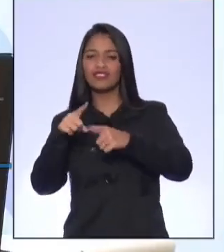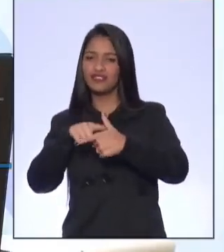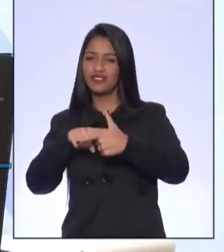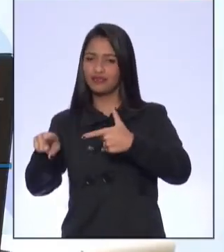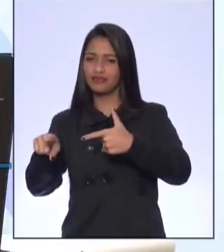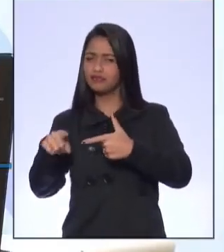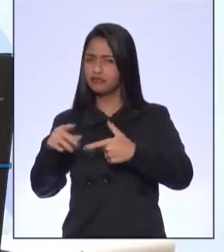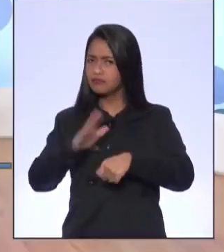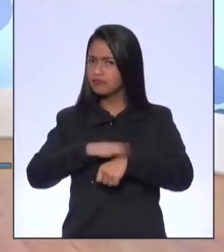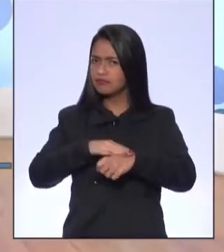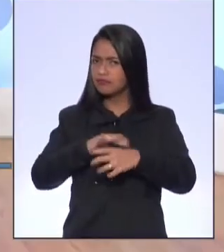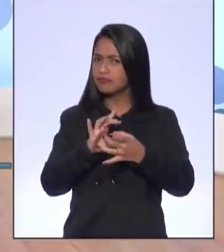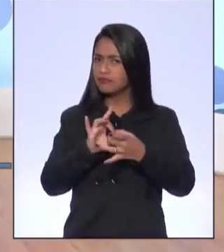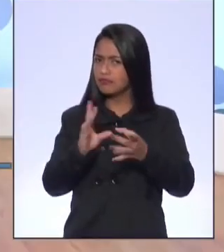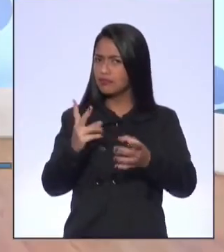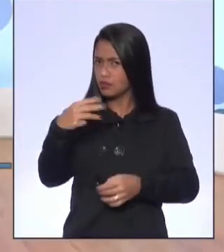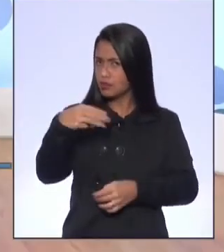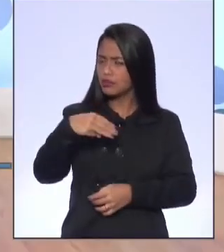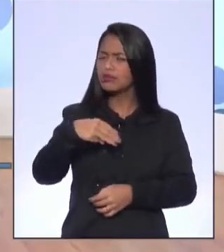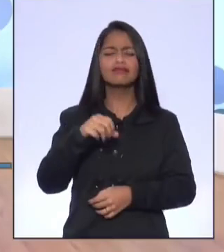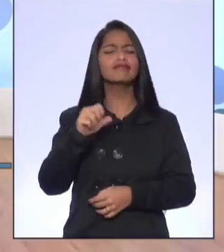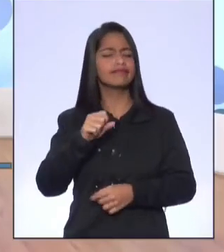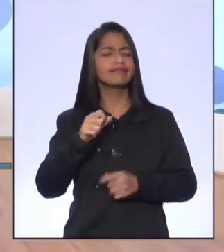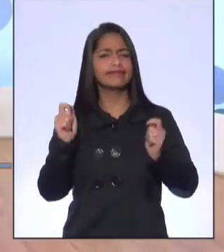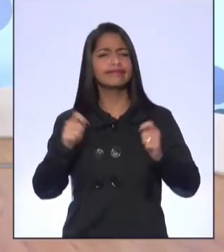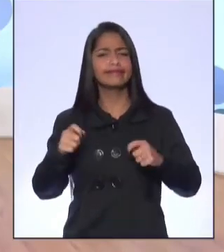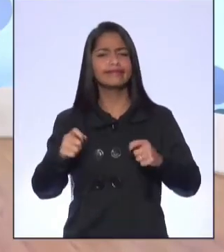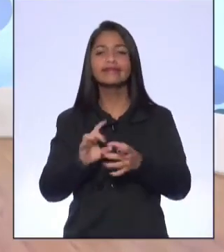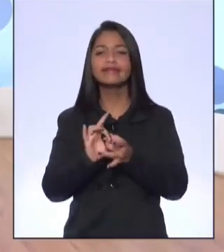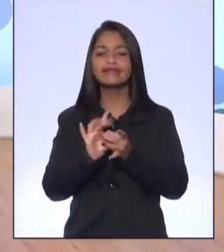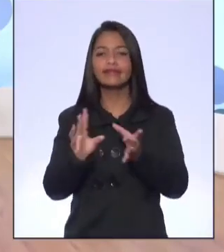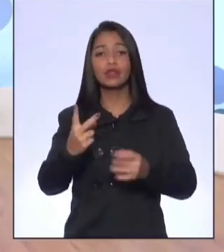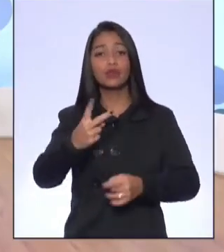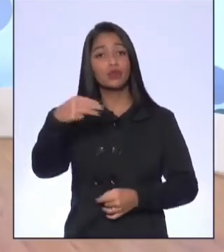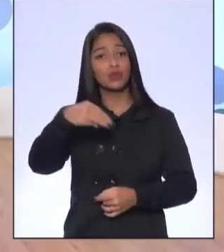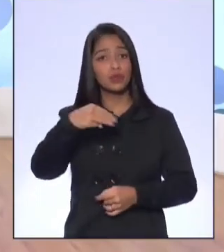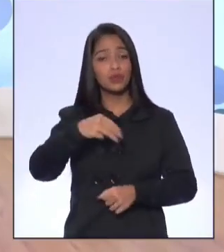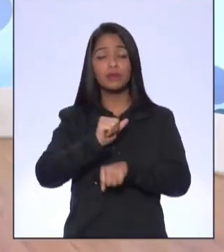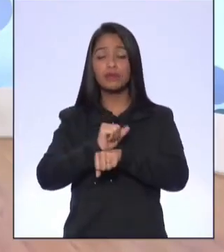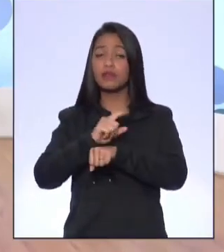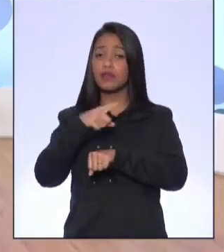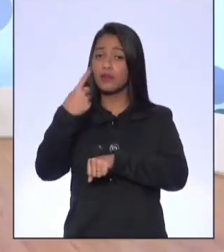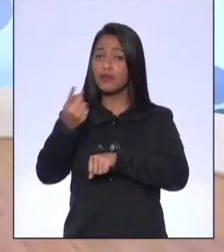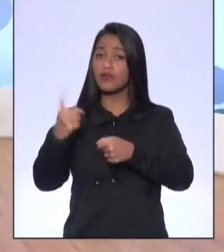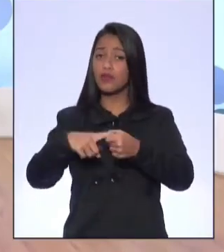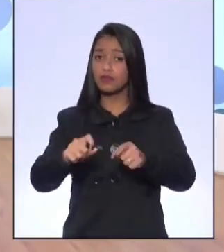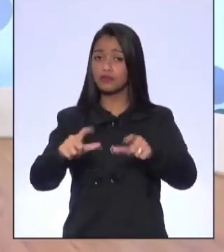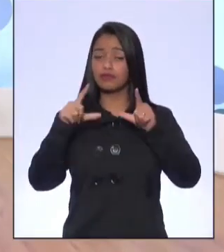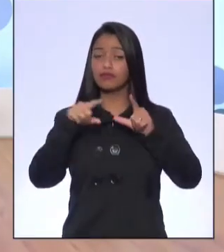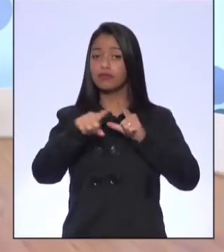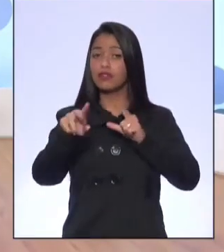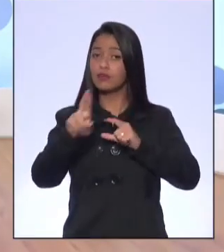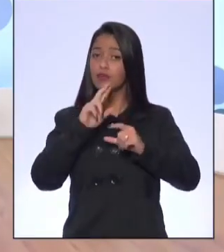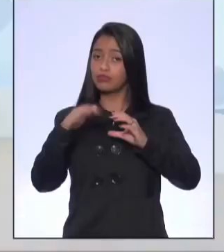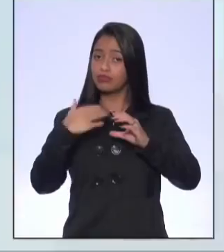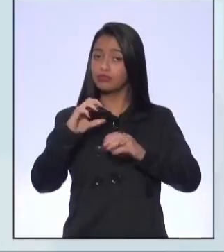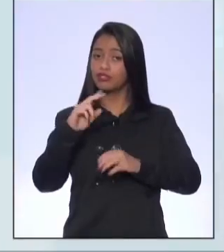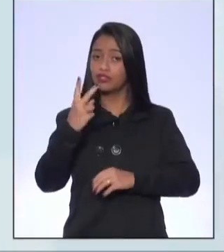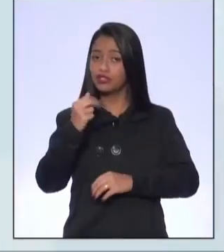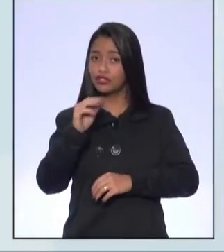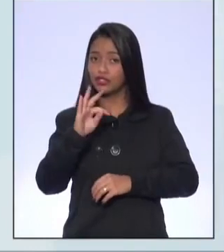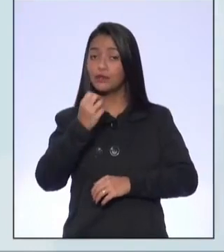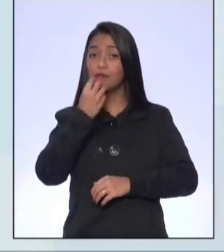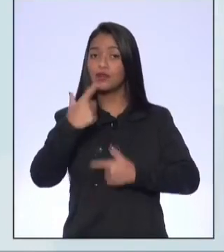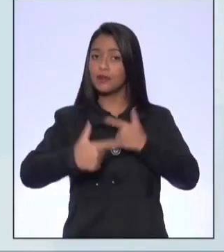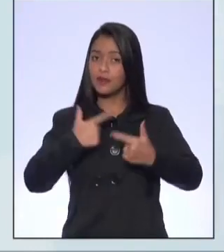2 minutinhos para eles? Eu acho que é o suficiente. Beleza? Então, 2 minutinhos e a gente já retorna. Coloquem a resposta de vocês no chat, tá bom? Bom trabalho,